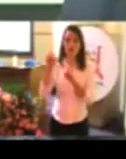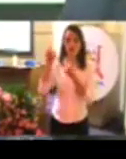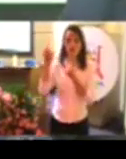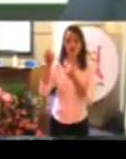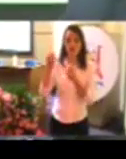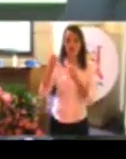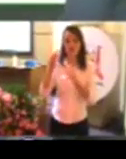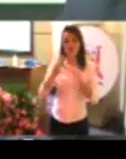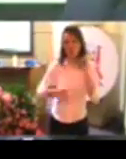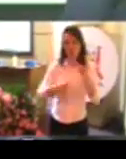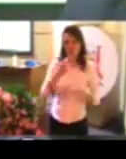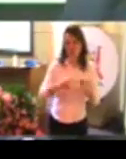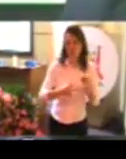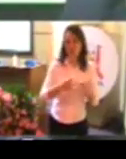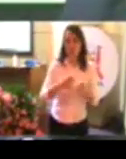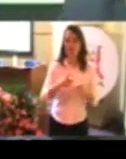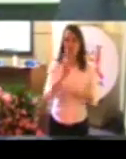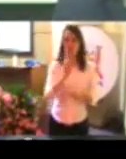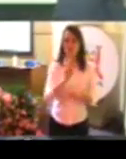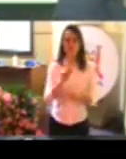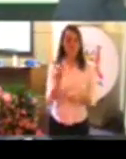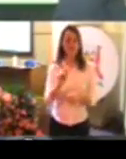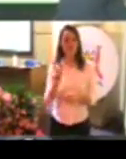poder legislativo.